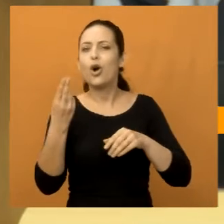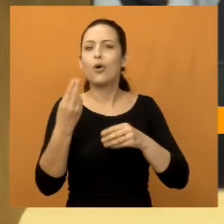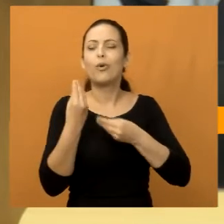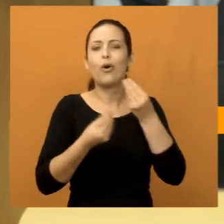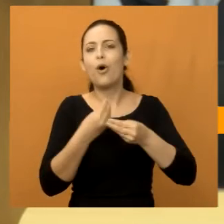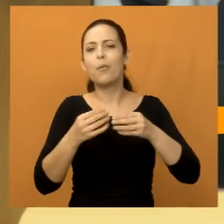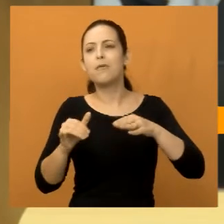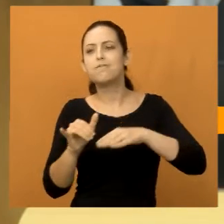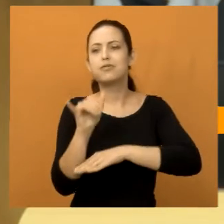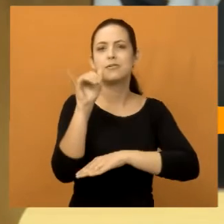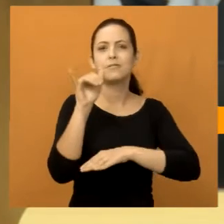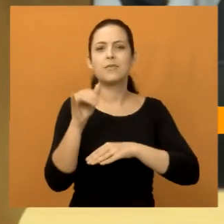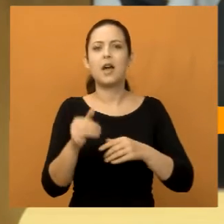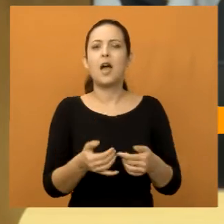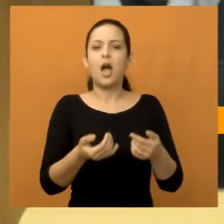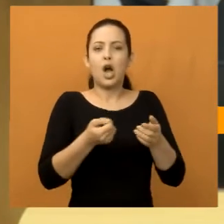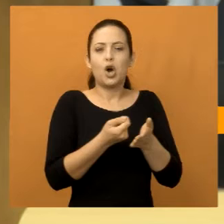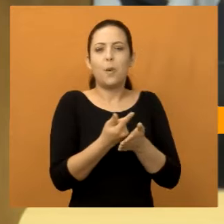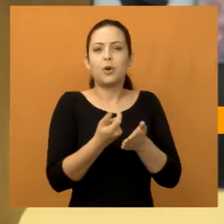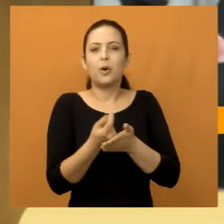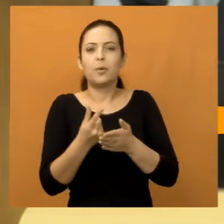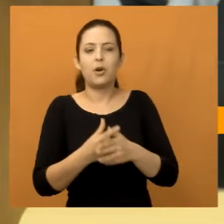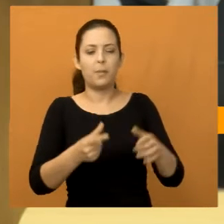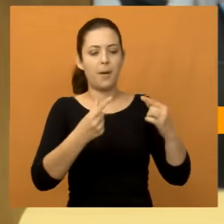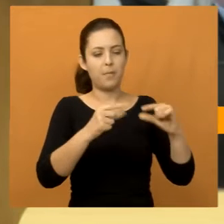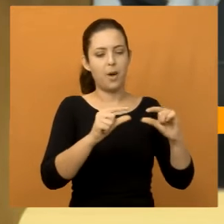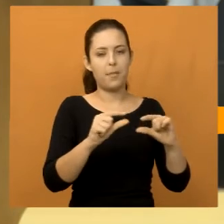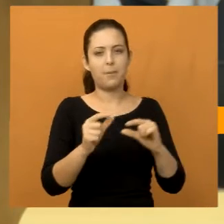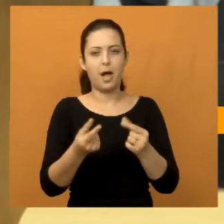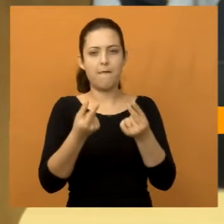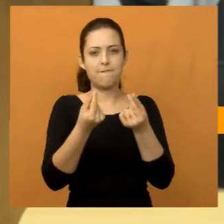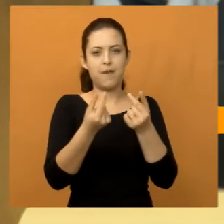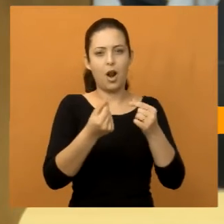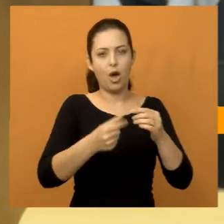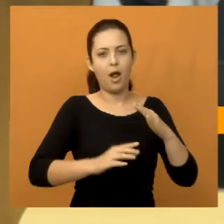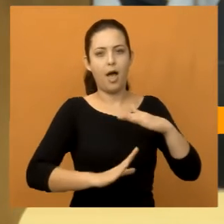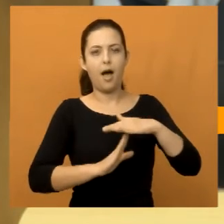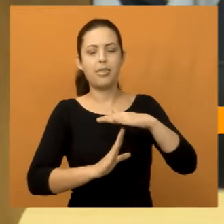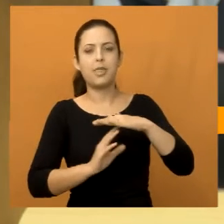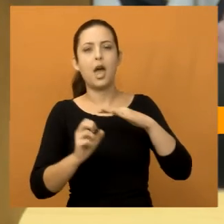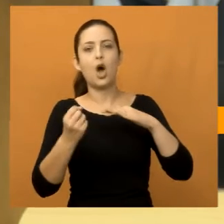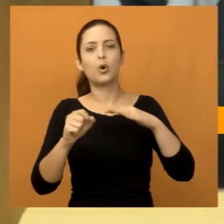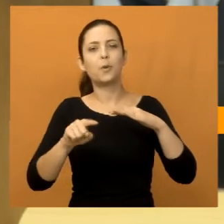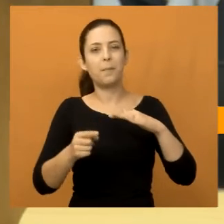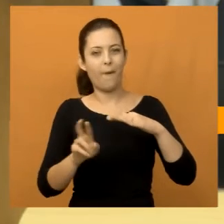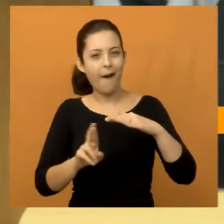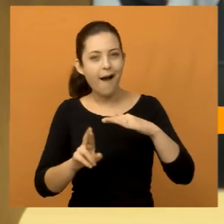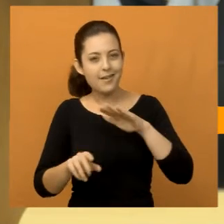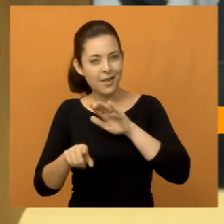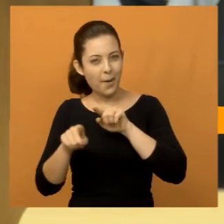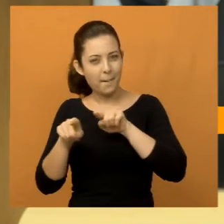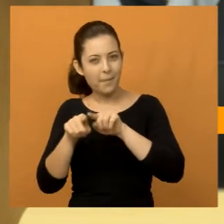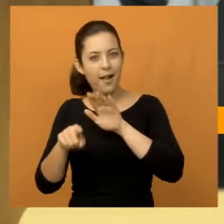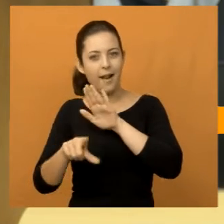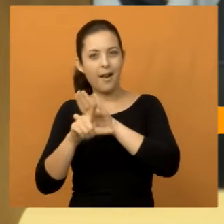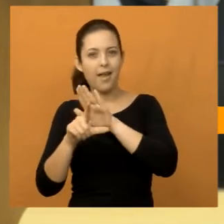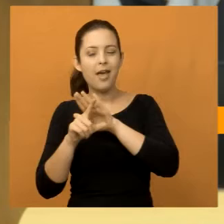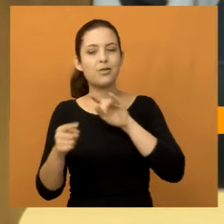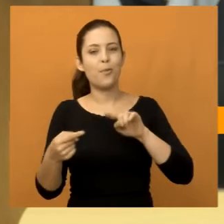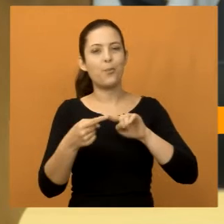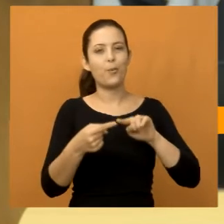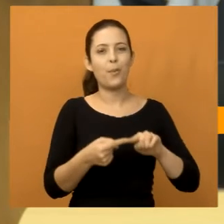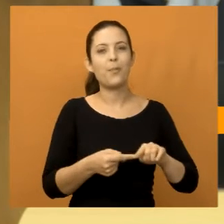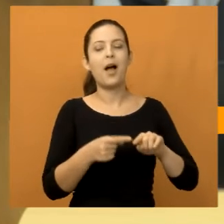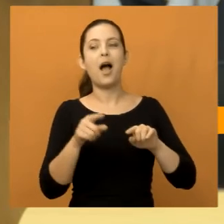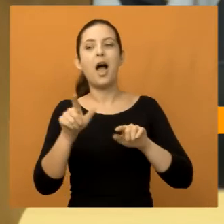Eles fizeram várias compras menores, de contratações menores de até R$8.000. Com isso, eles tinham que arrumar